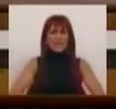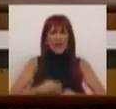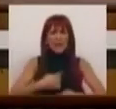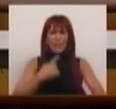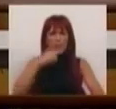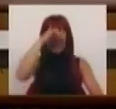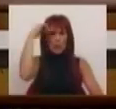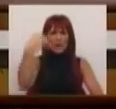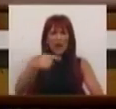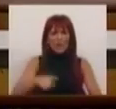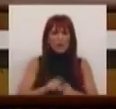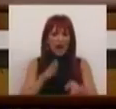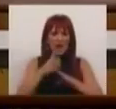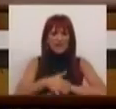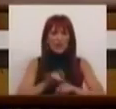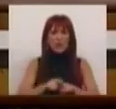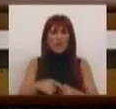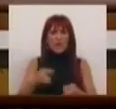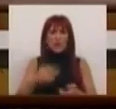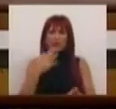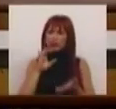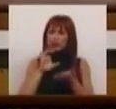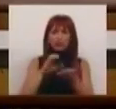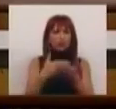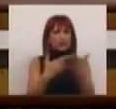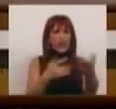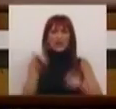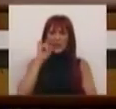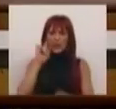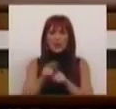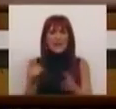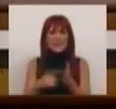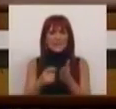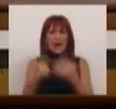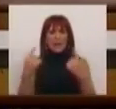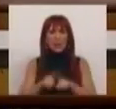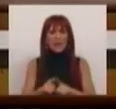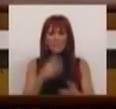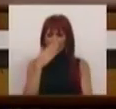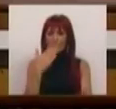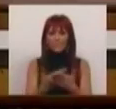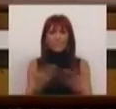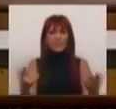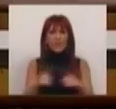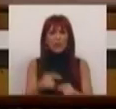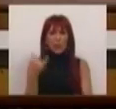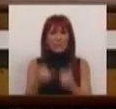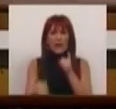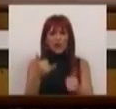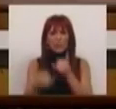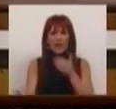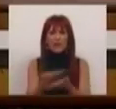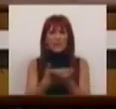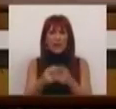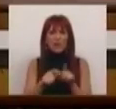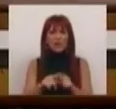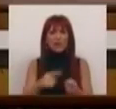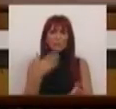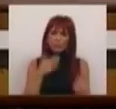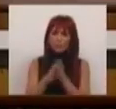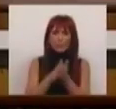muitas dificuldades no acesso aos seguros de crédito e às garantias necessárias para enfrentar os riscos dos mercados de